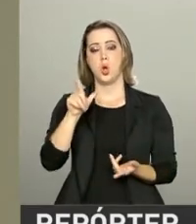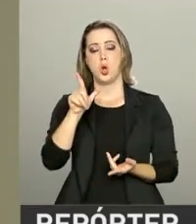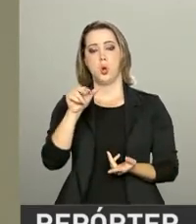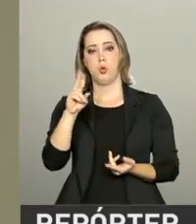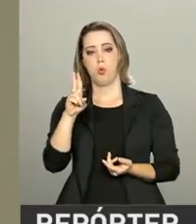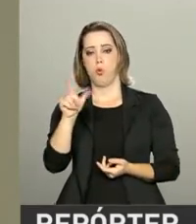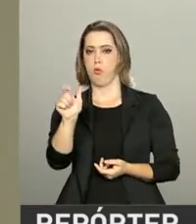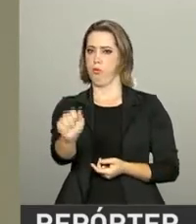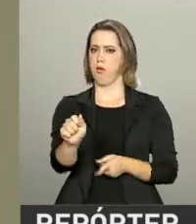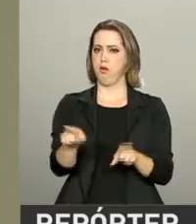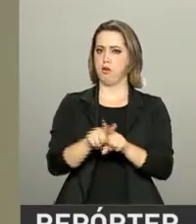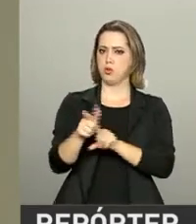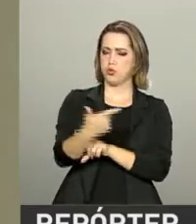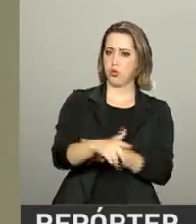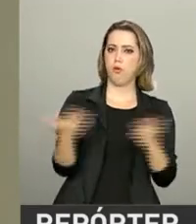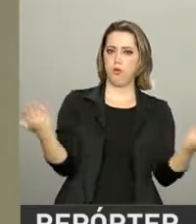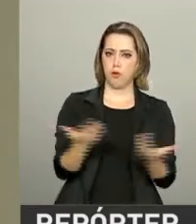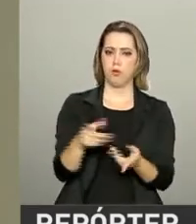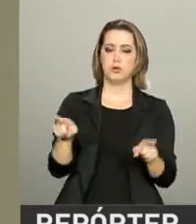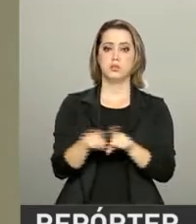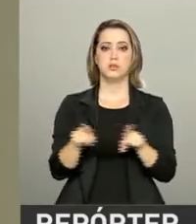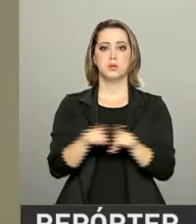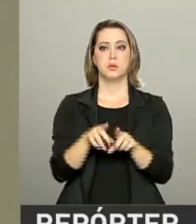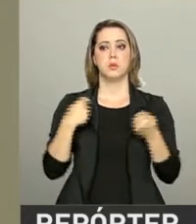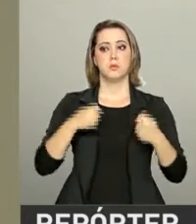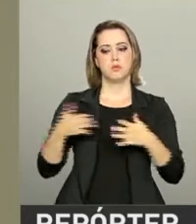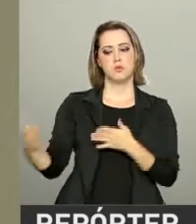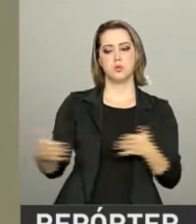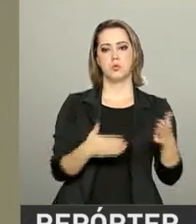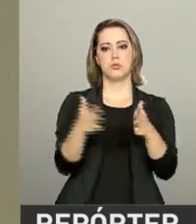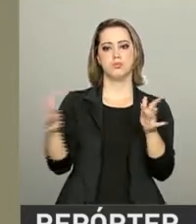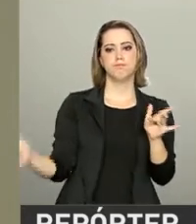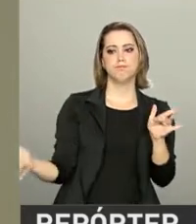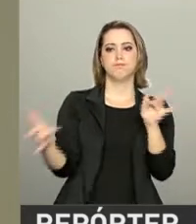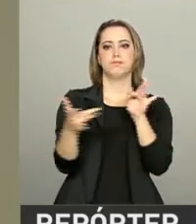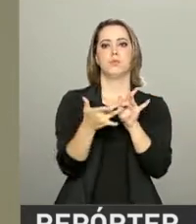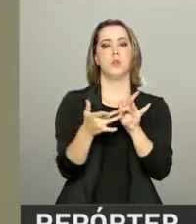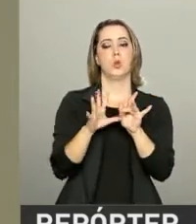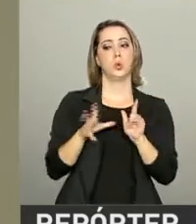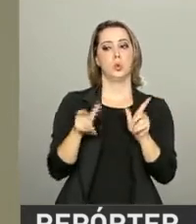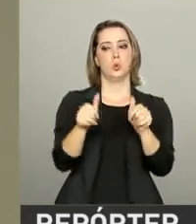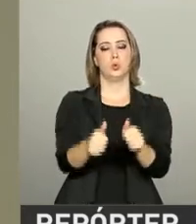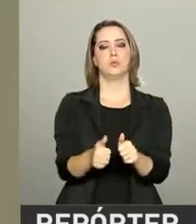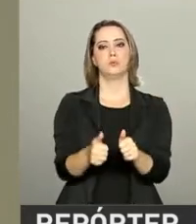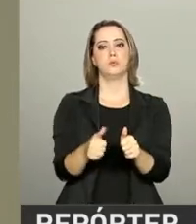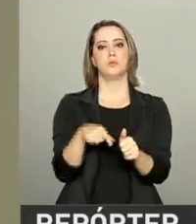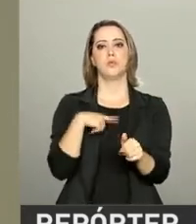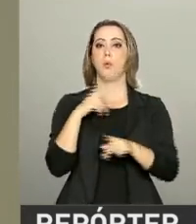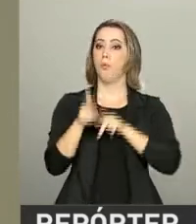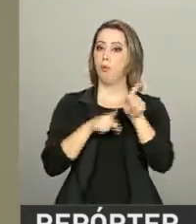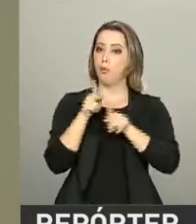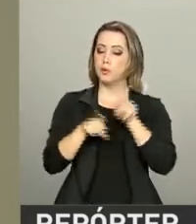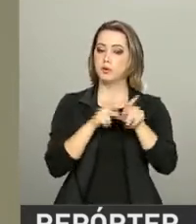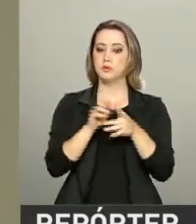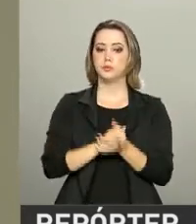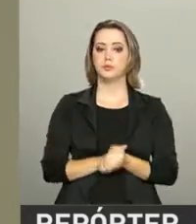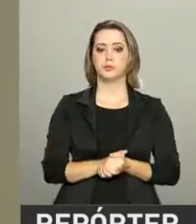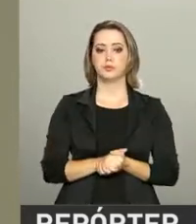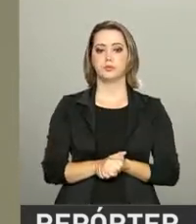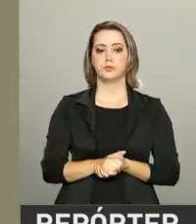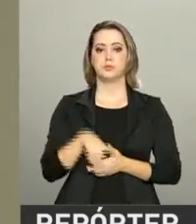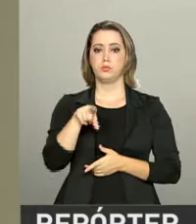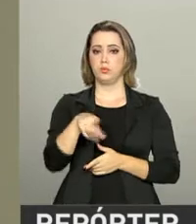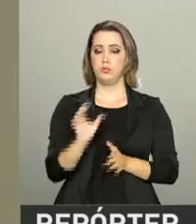convergência convergência entre os diversos regimes que são todos eles públicos ou privados